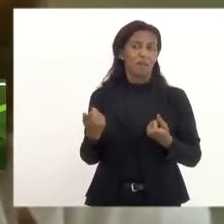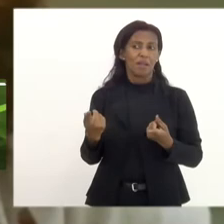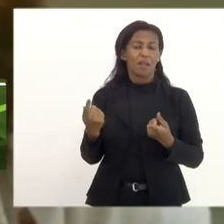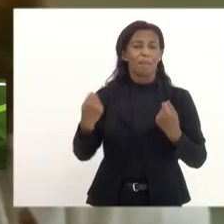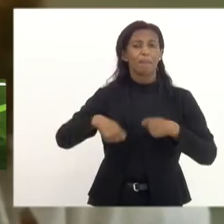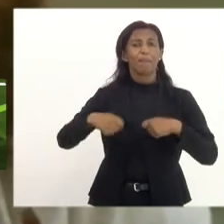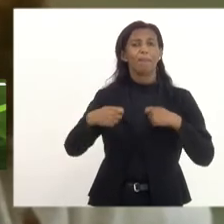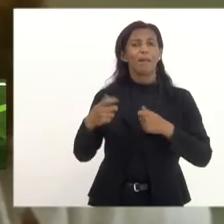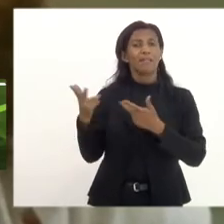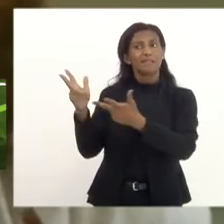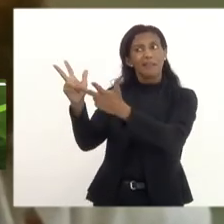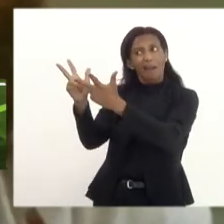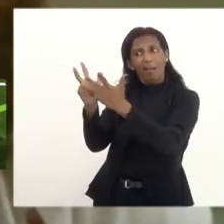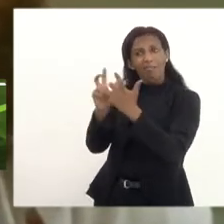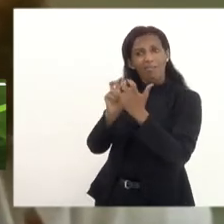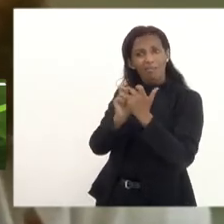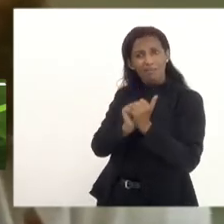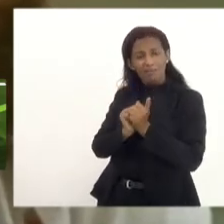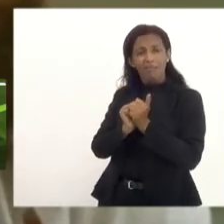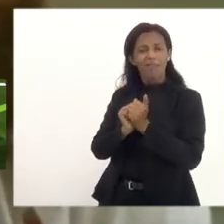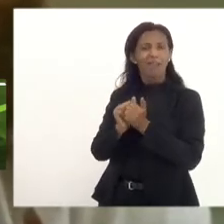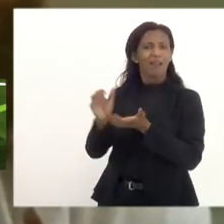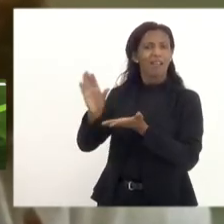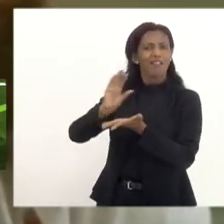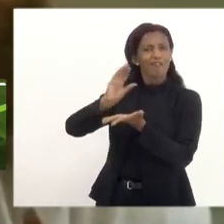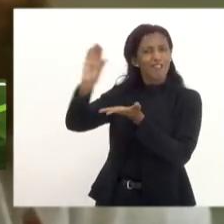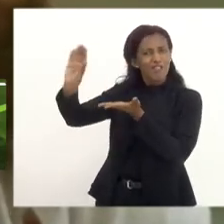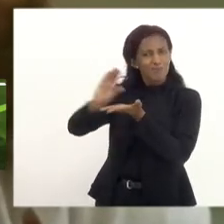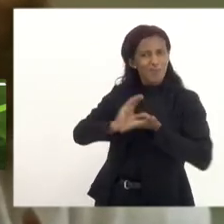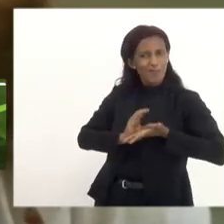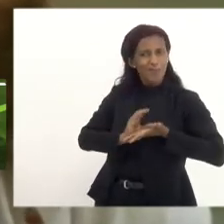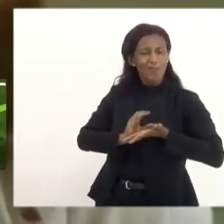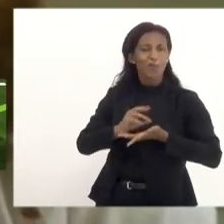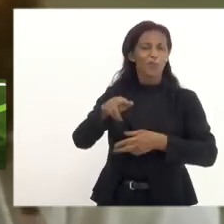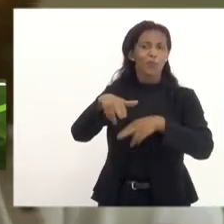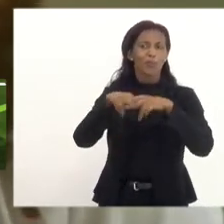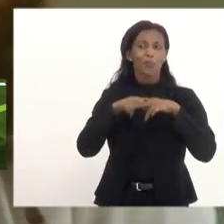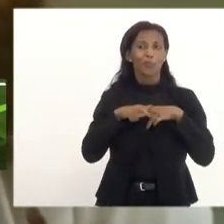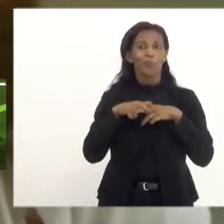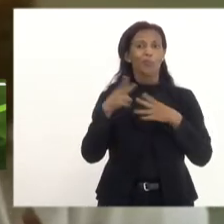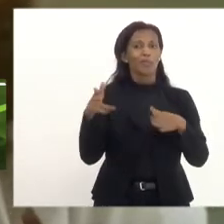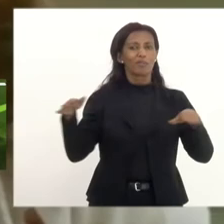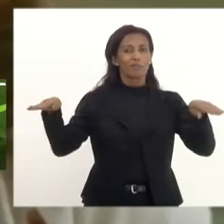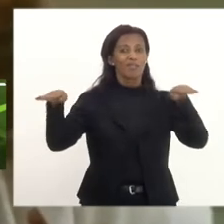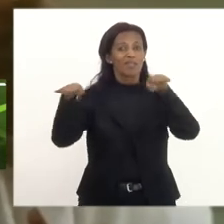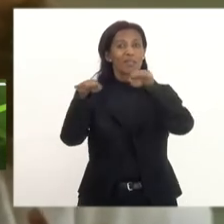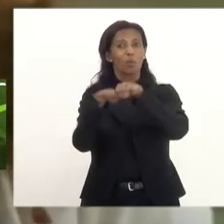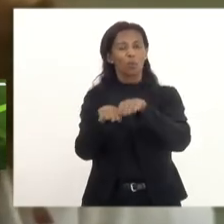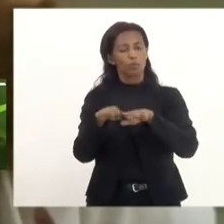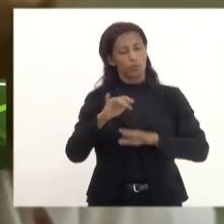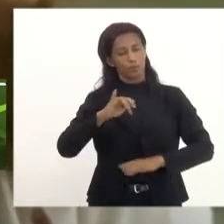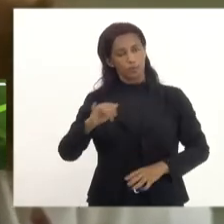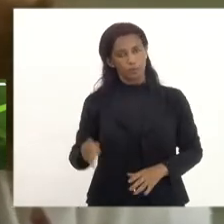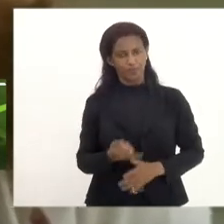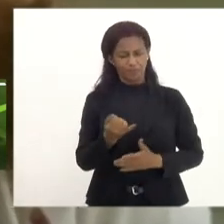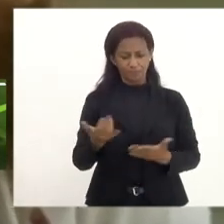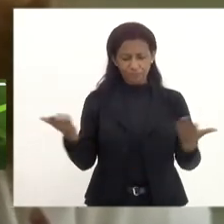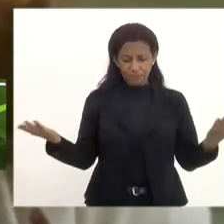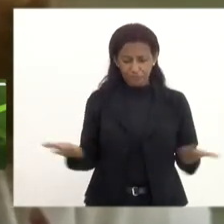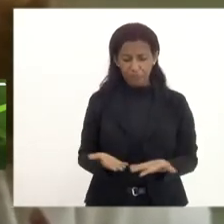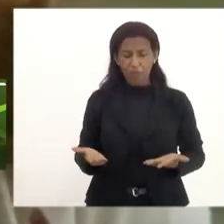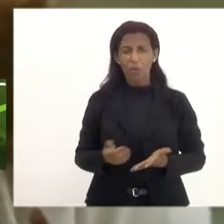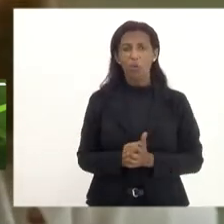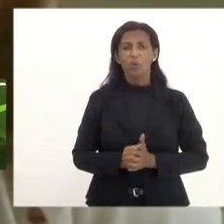nós queremos atraí-las e atrair investimento estrangeiro, então por isso vamos dar essa igualdade de condições. Hoje